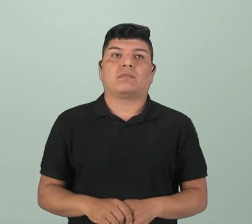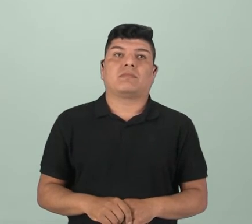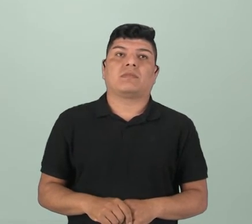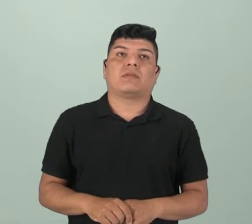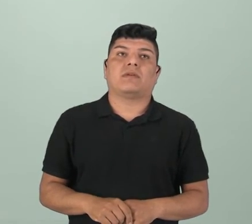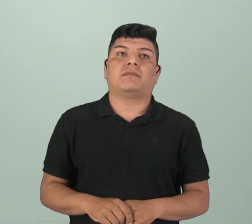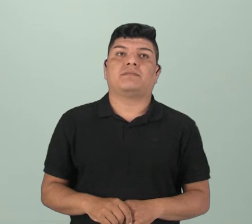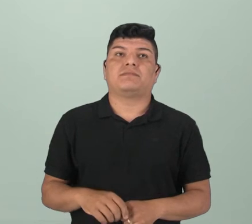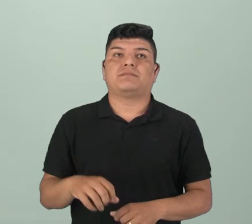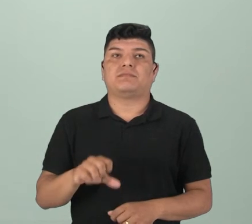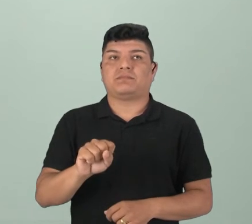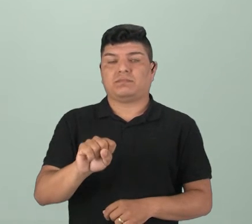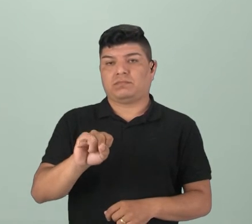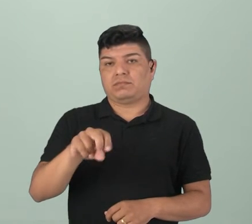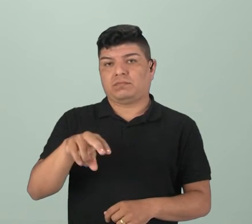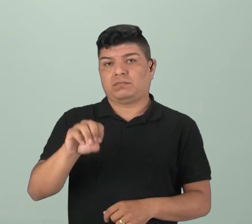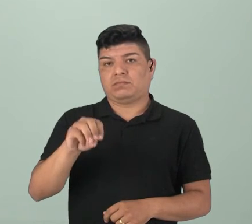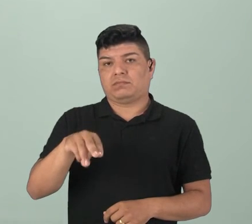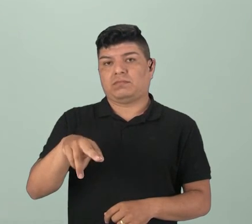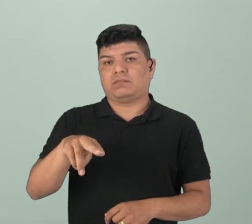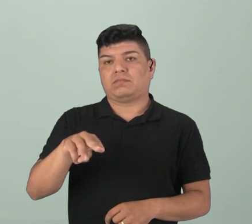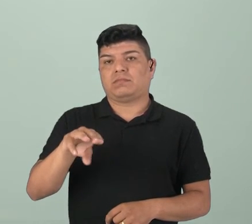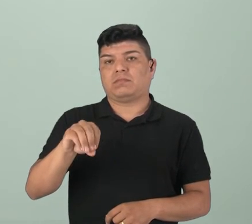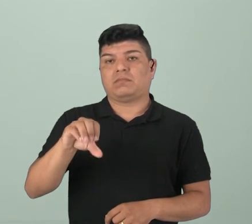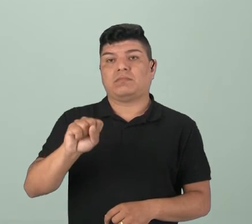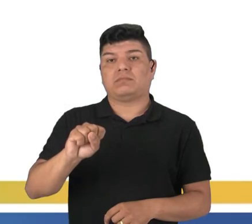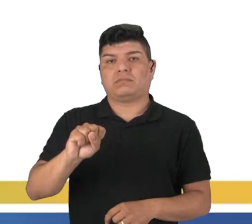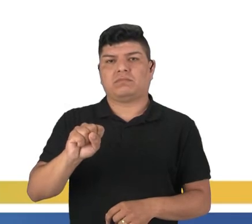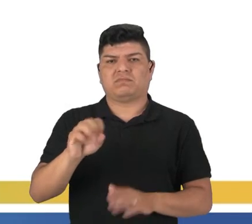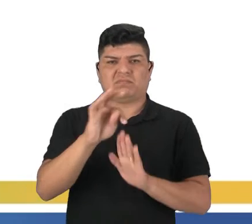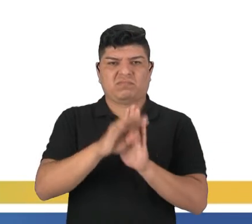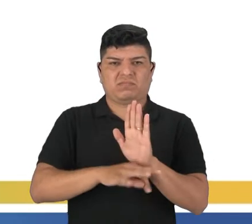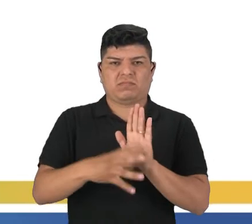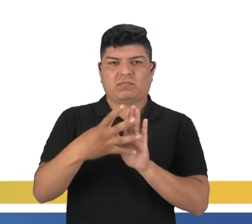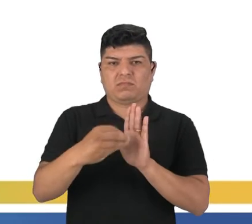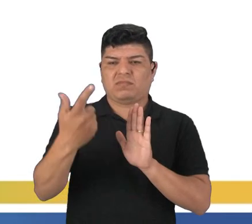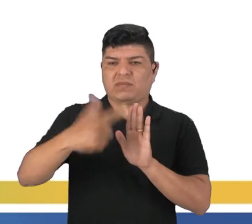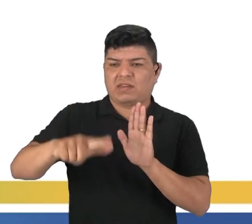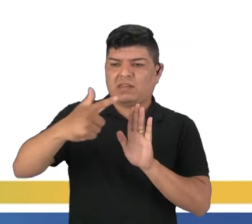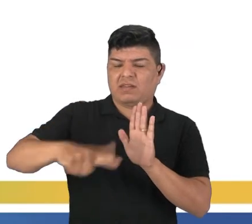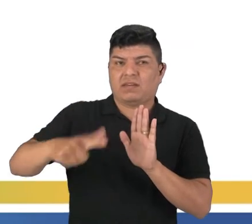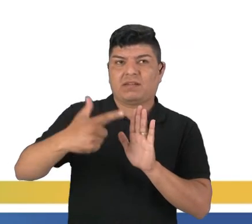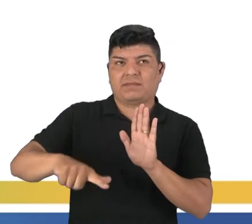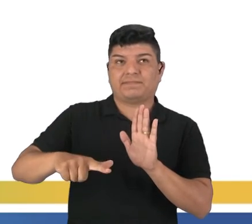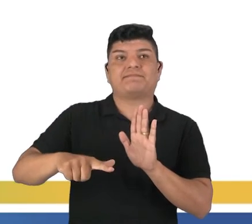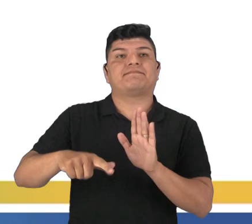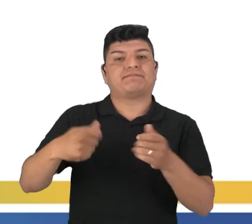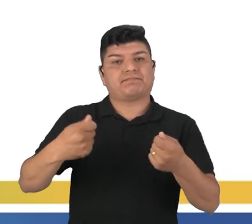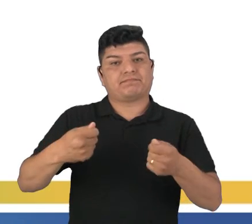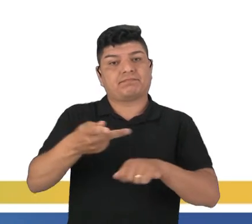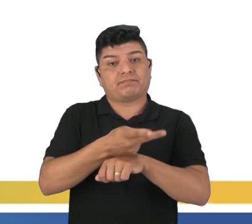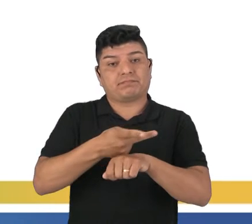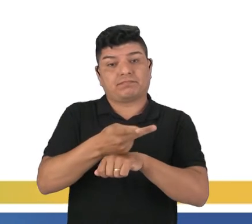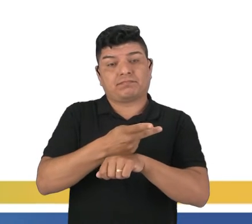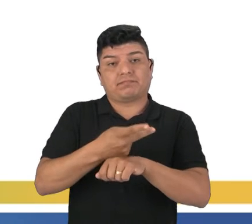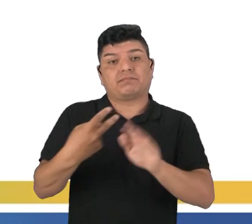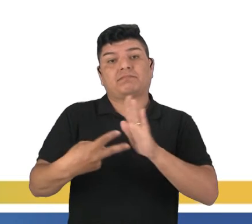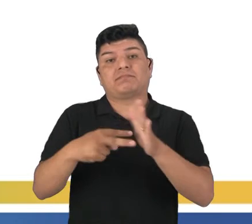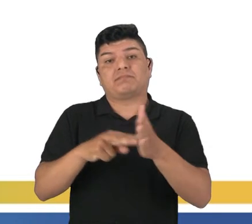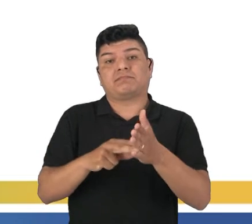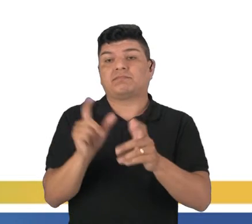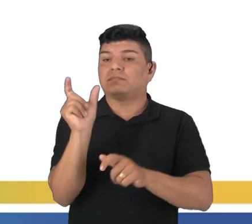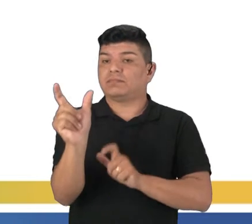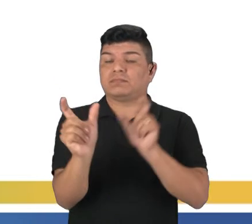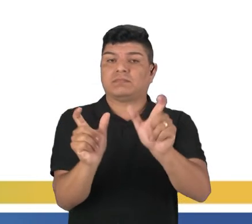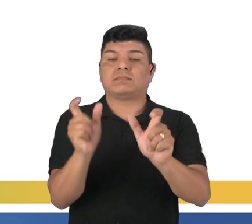Sinônimos, tá? Você tá vendo que o seu texto está muito repetitivo? Busque sinônimos para as palavras para